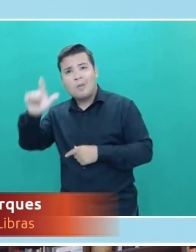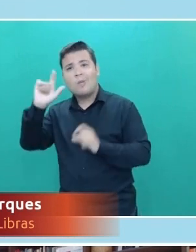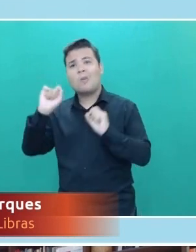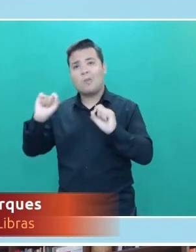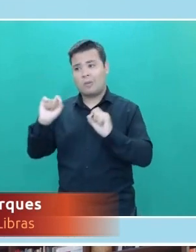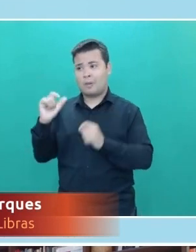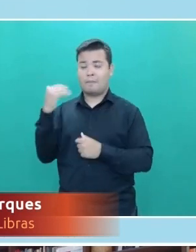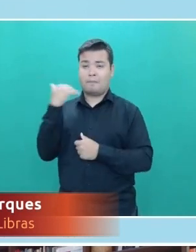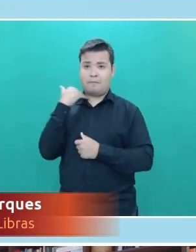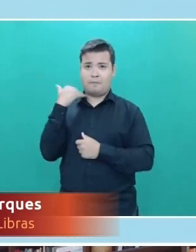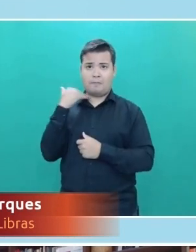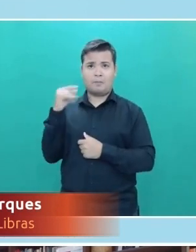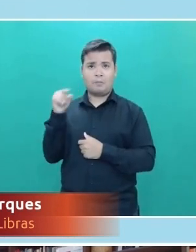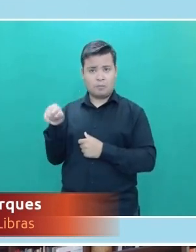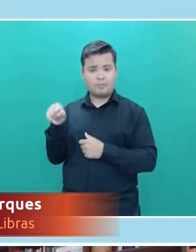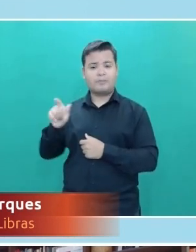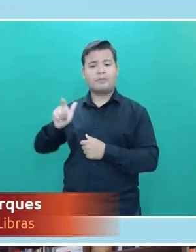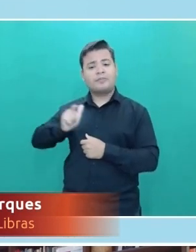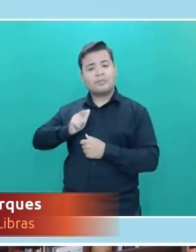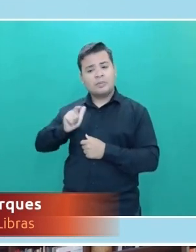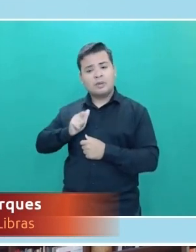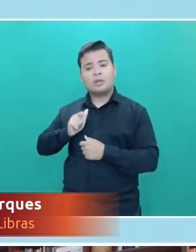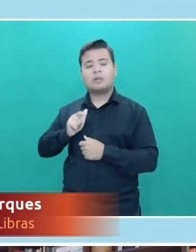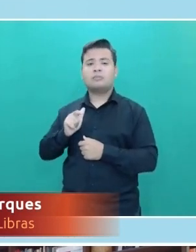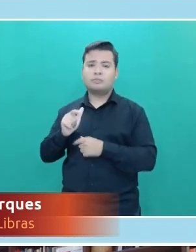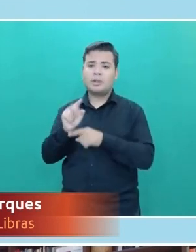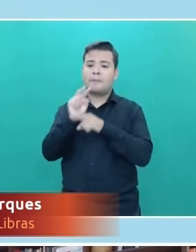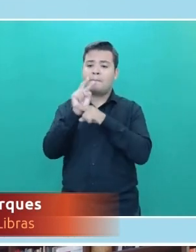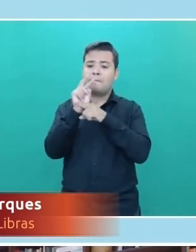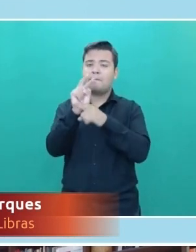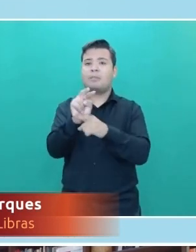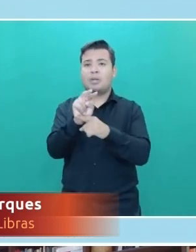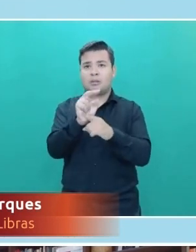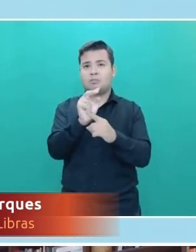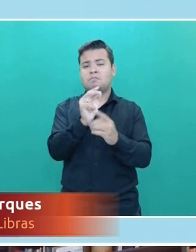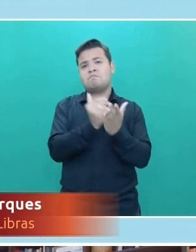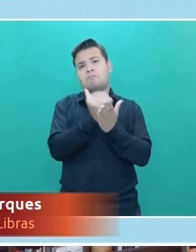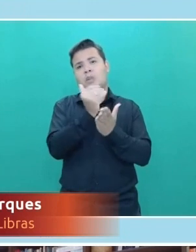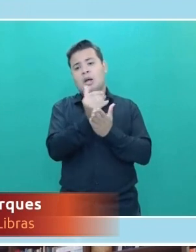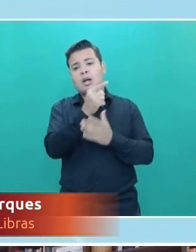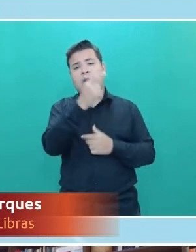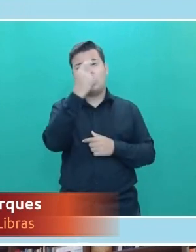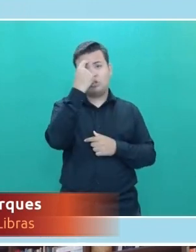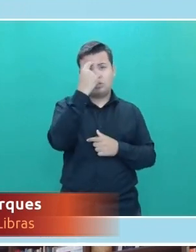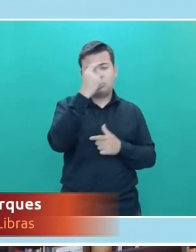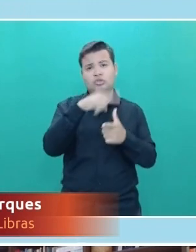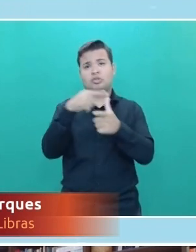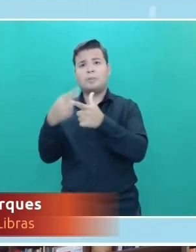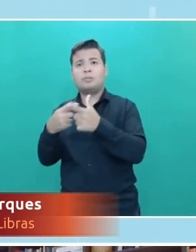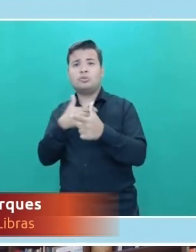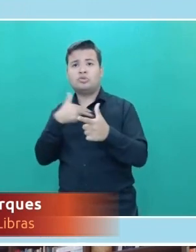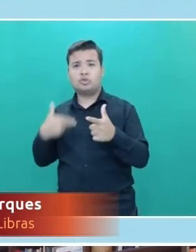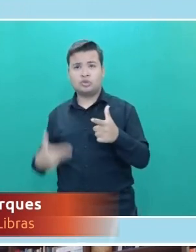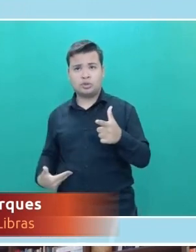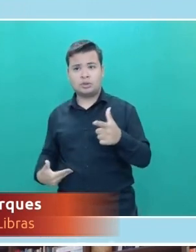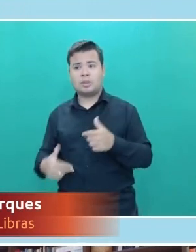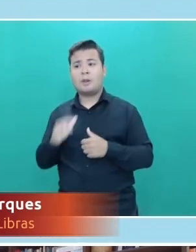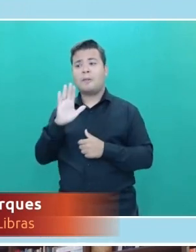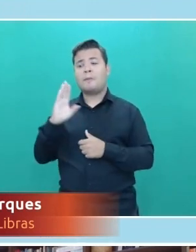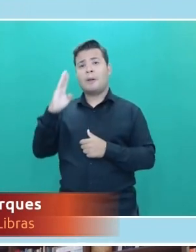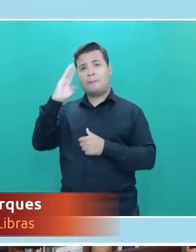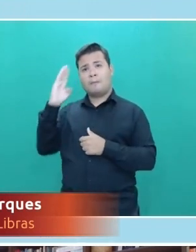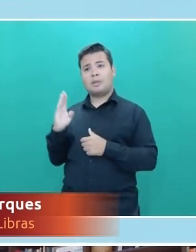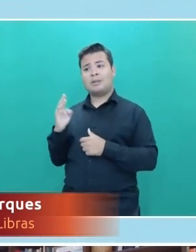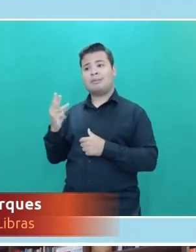então, ofertou um pouco mais de empréstimo para a Índia e depois para a China. E o Brasil ali em terceiro